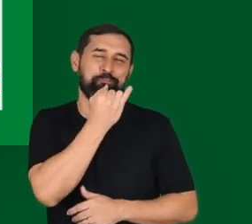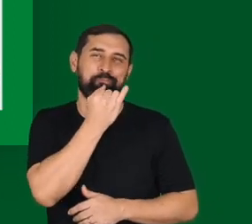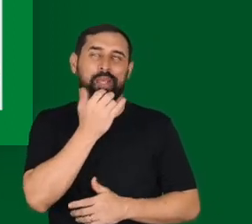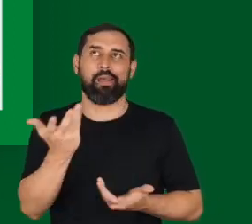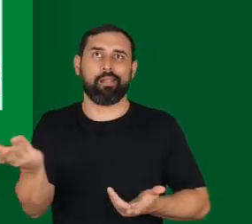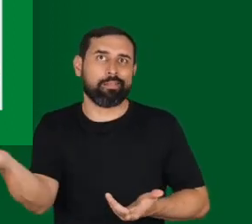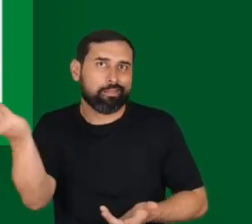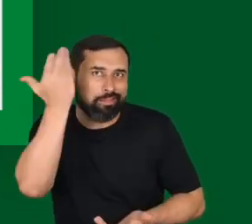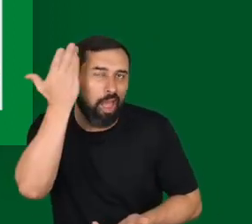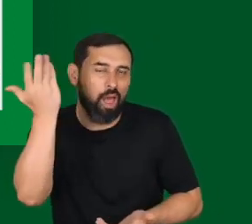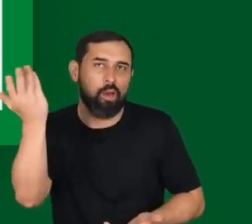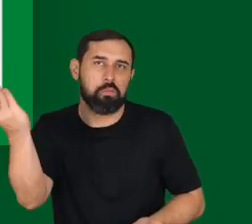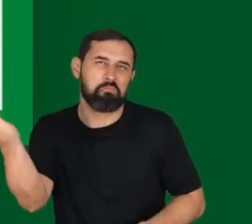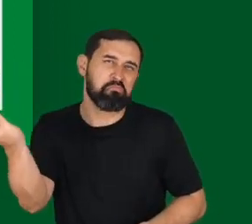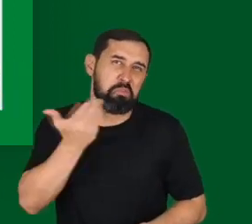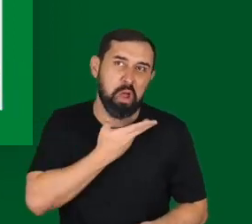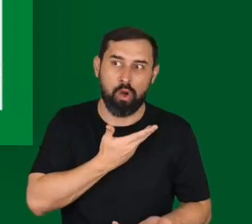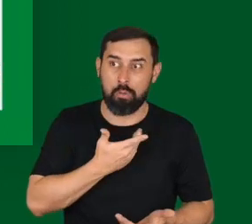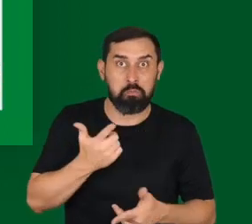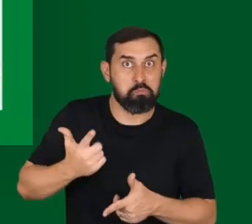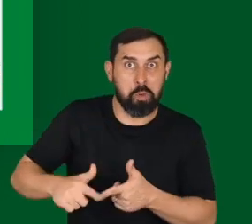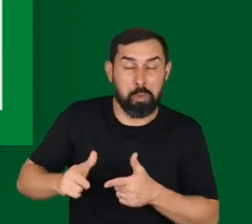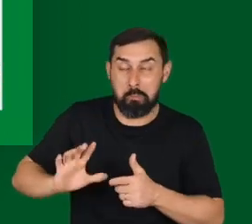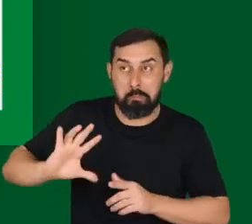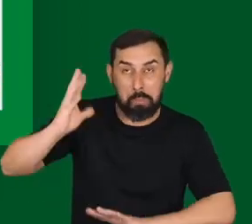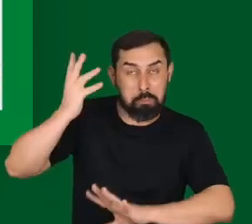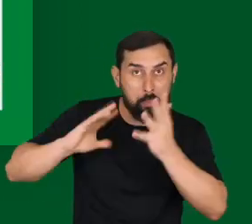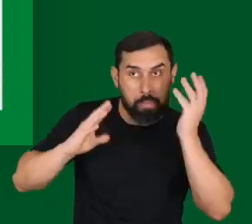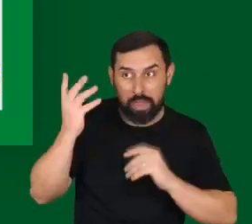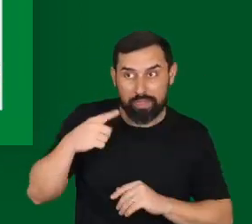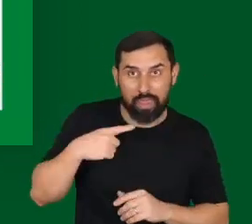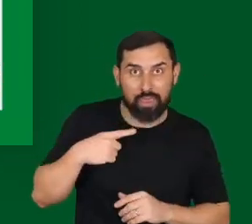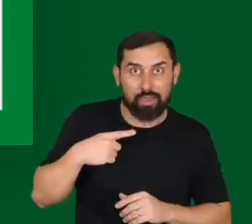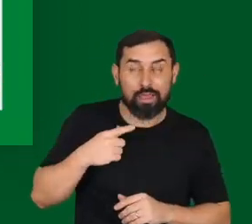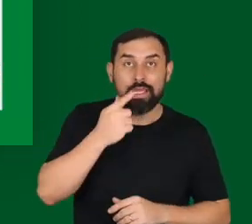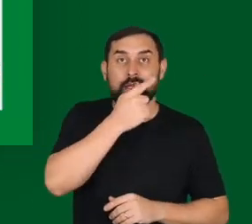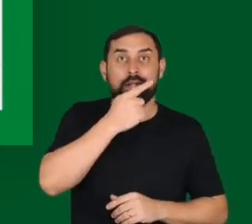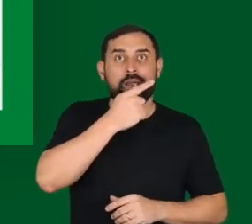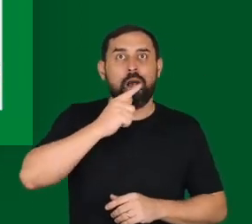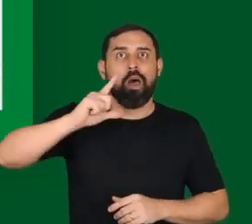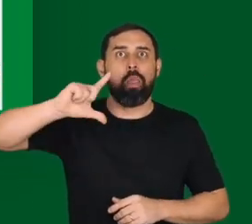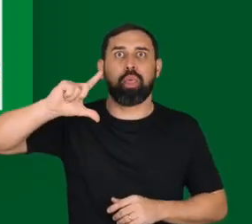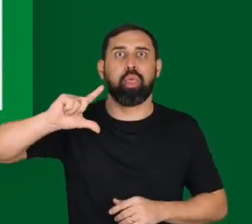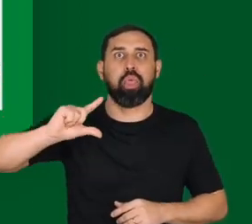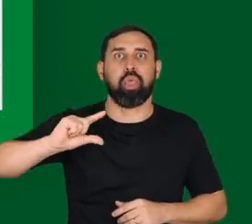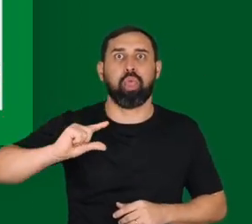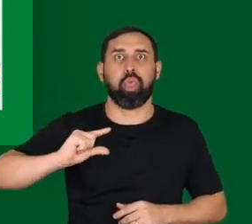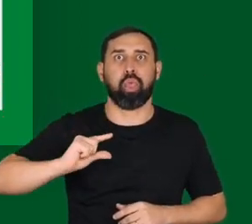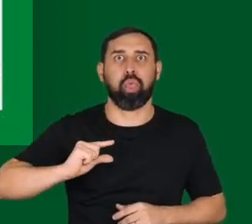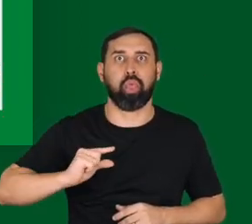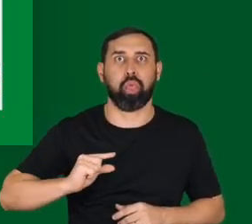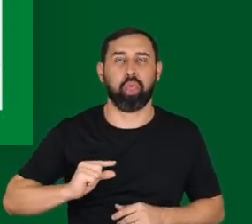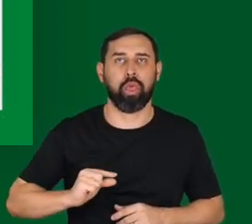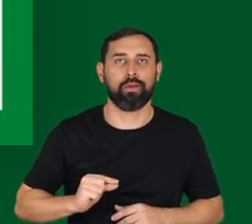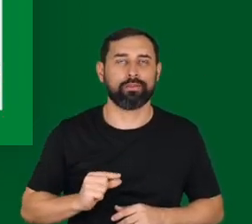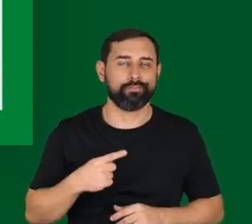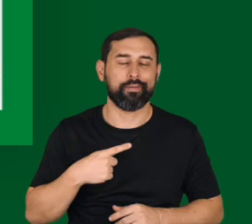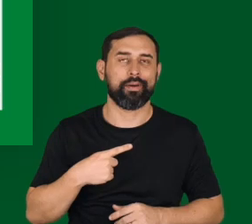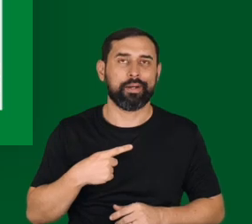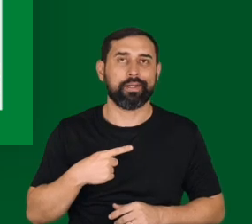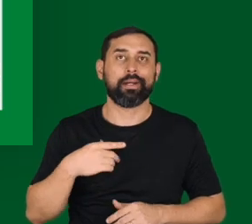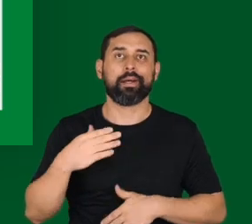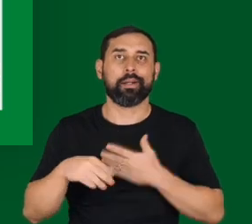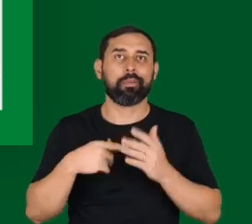sobre um mal clínico aí, ou traumático, essa reserva ela é rapidamente absorvida e a criança ela